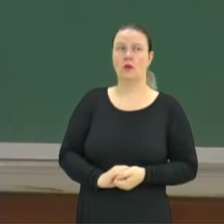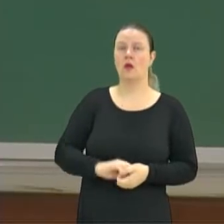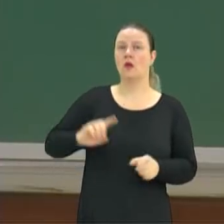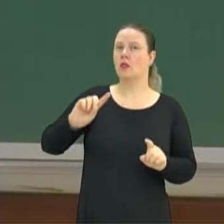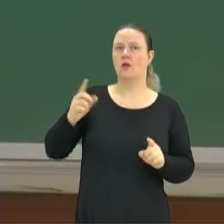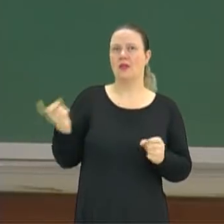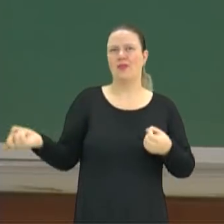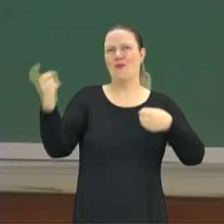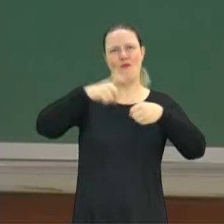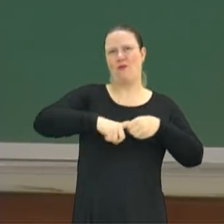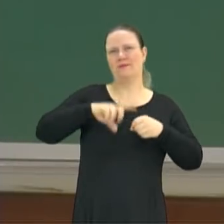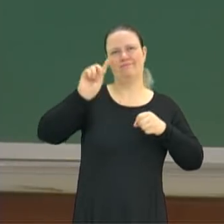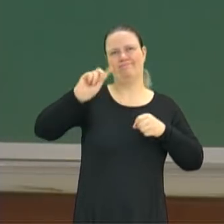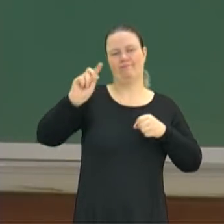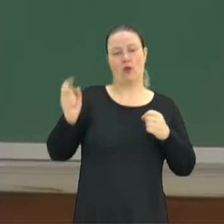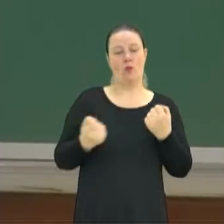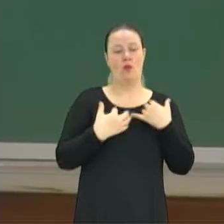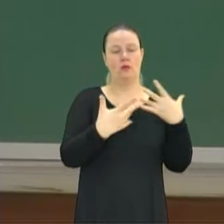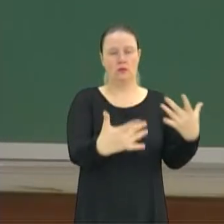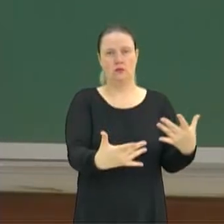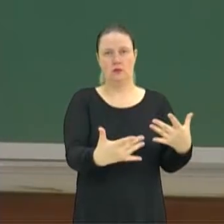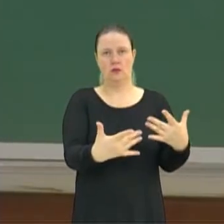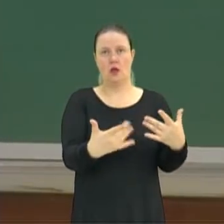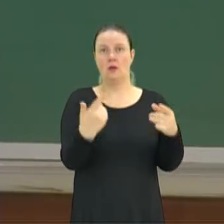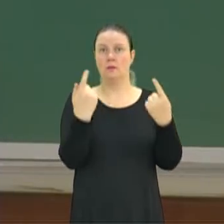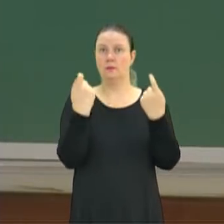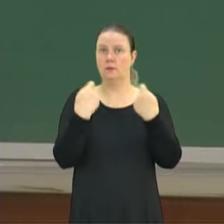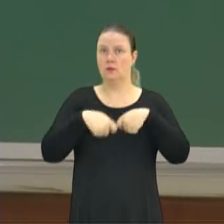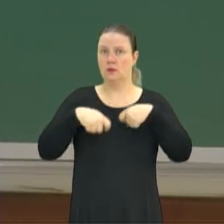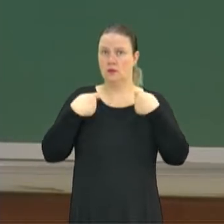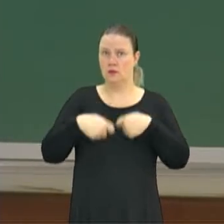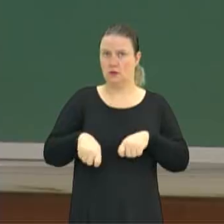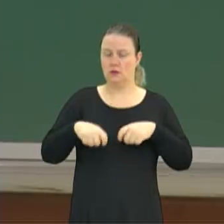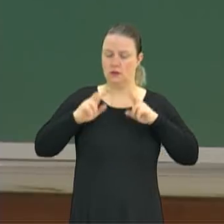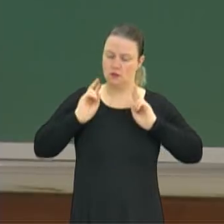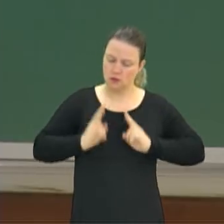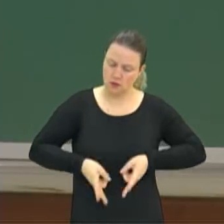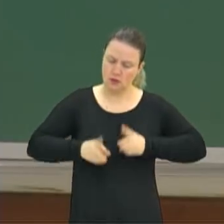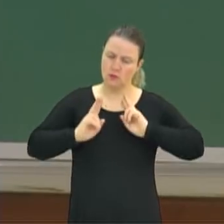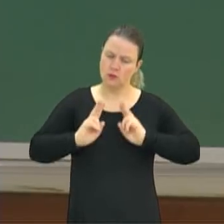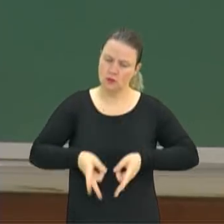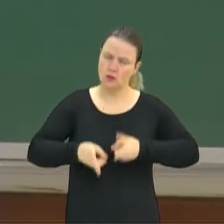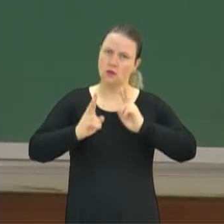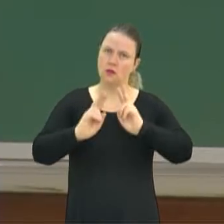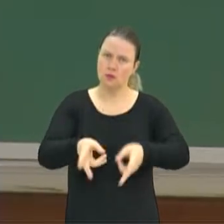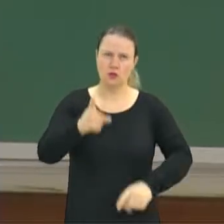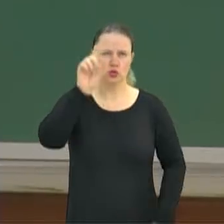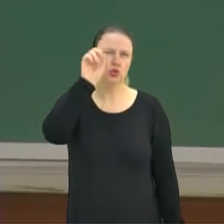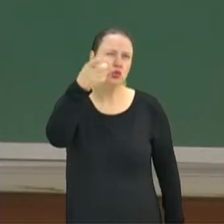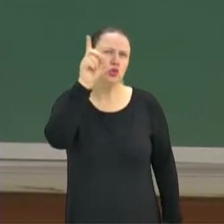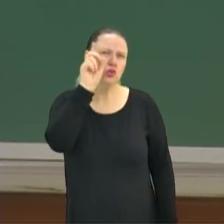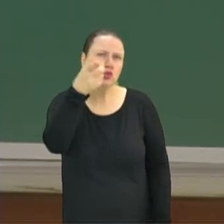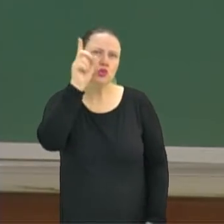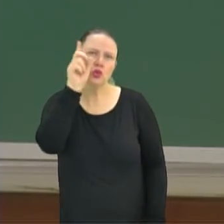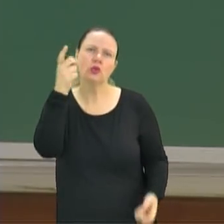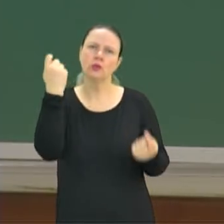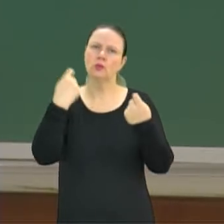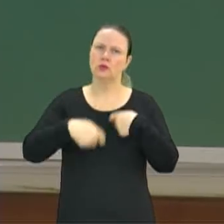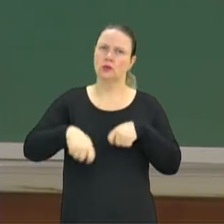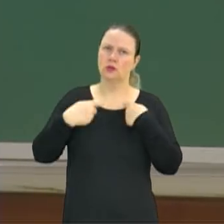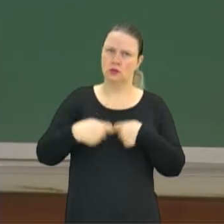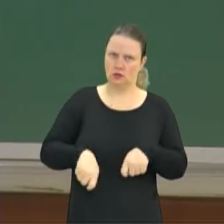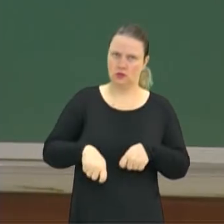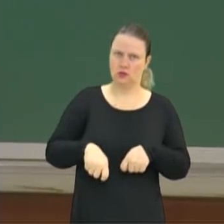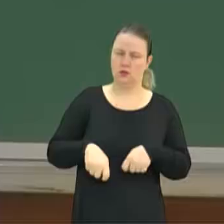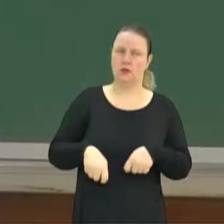energia não retorna aqui para as plantas. Elas têm que produzir a energia sempre, né? Diariamente, o tempo todo, elas estão produzindo energia por fotossíntese, no